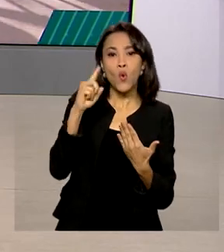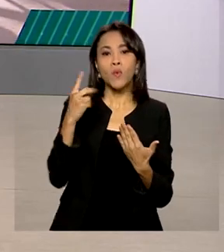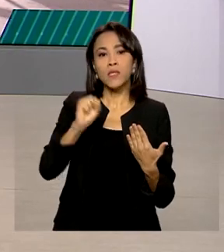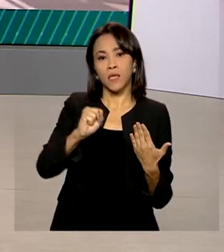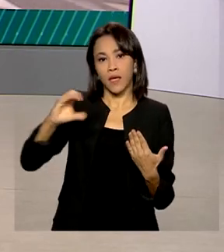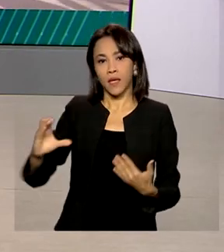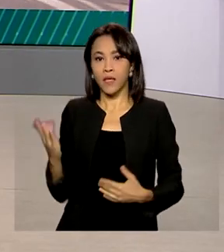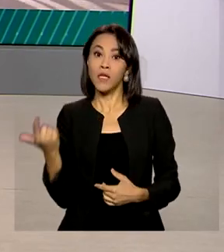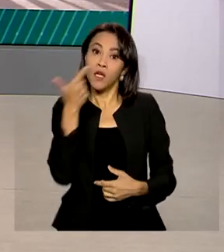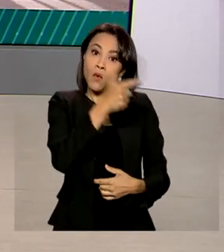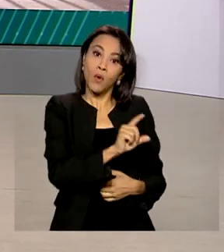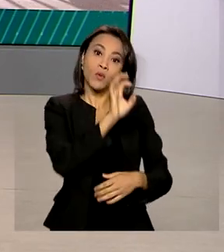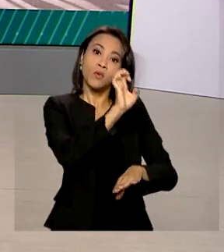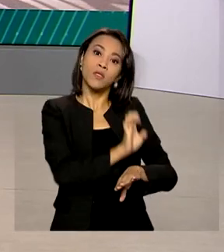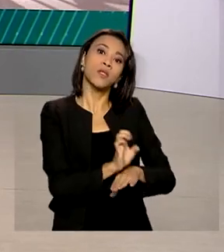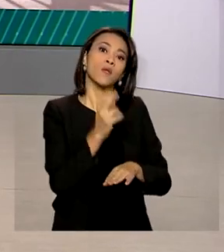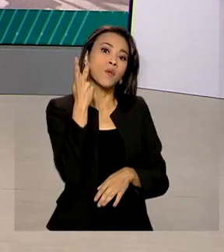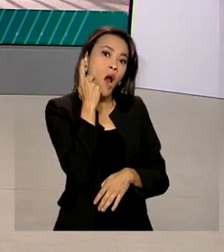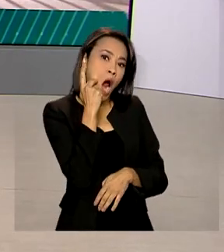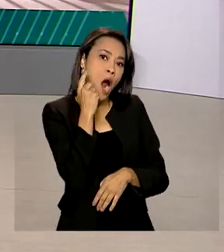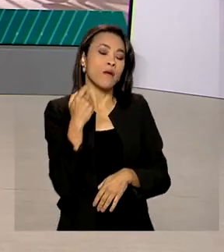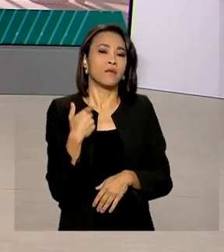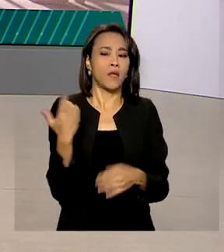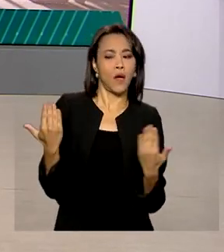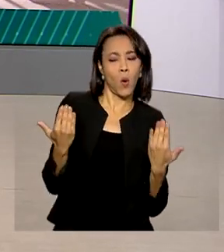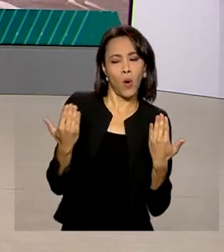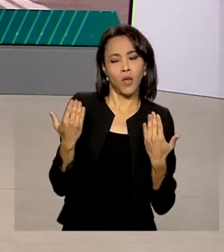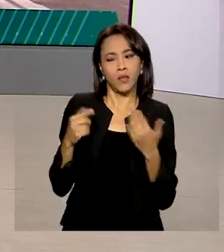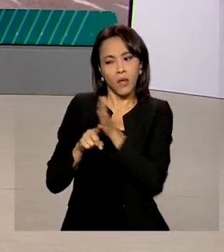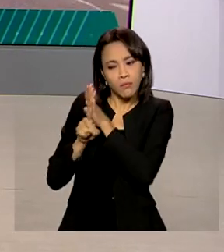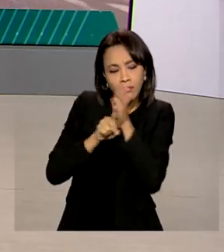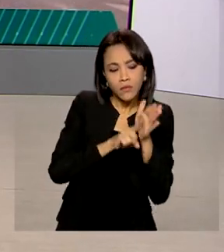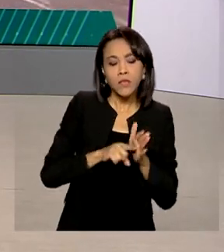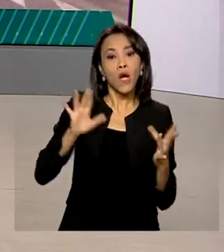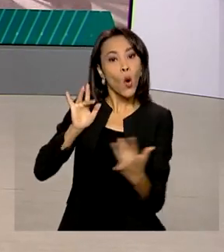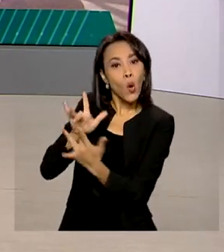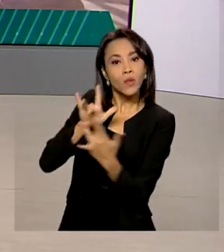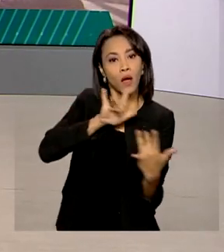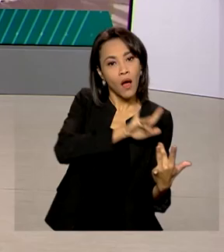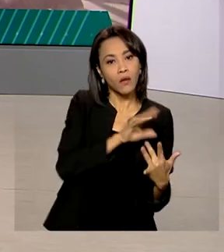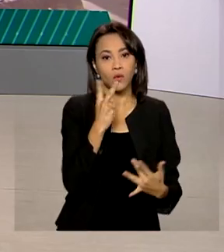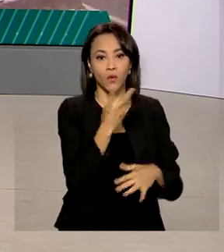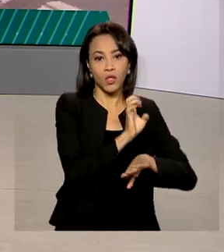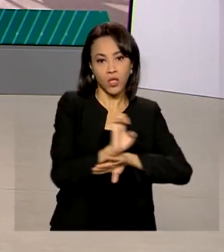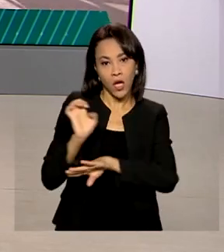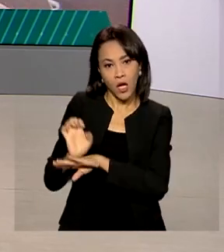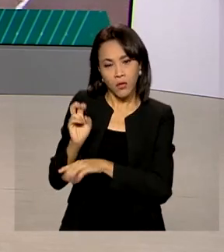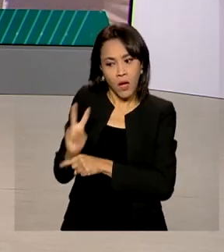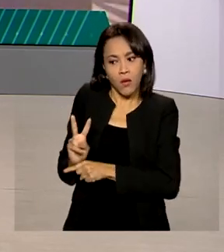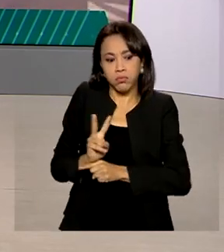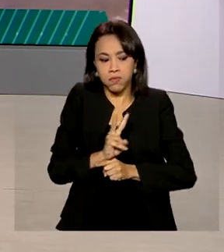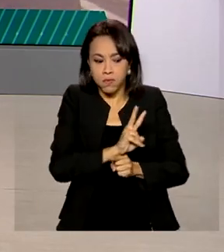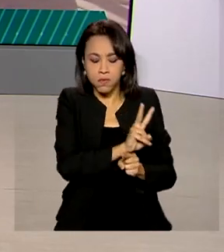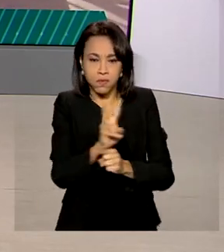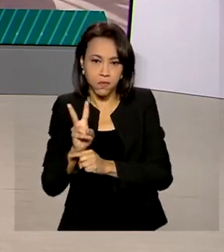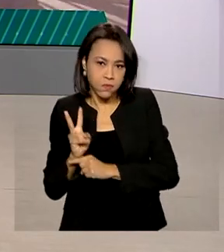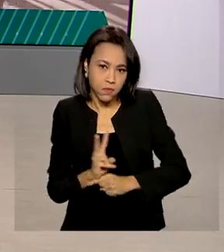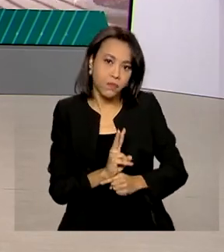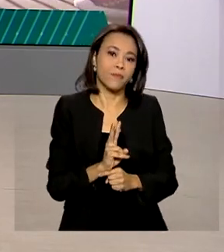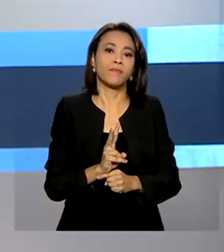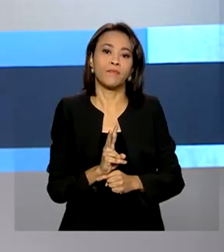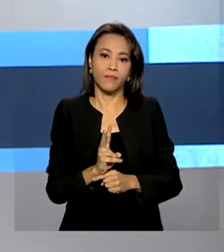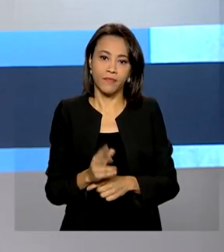e outro no Ceará o governo afirmou ainda que está em contato com os estados Para apoiar no monitoramento e ações de